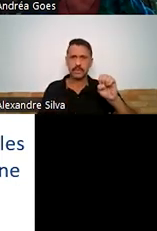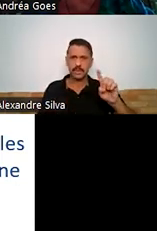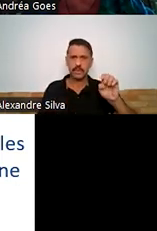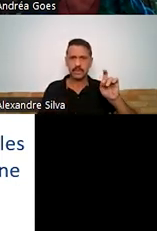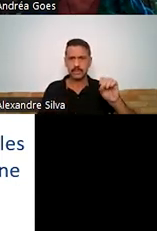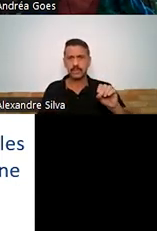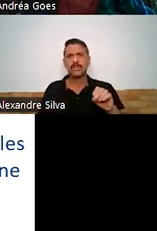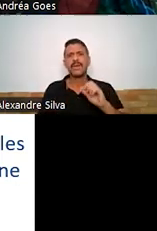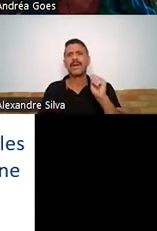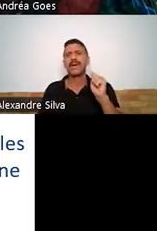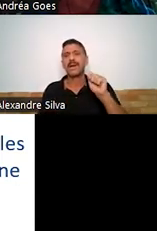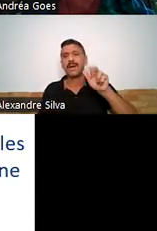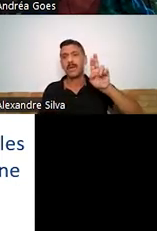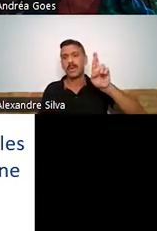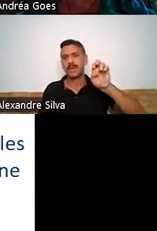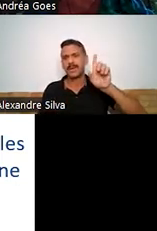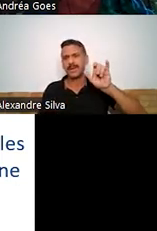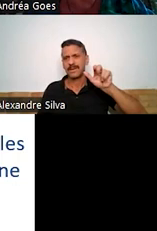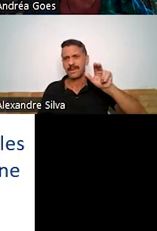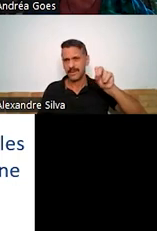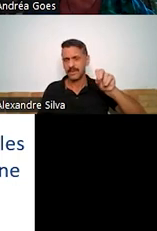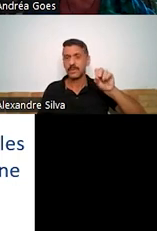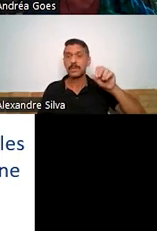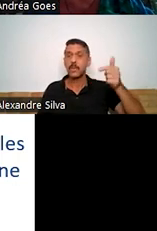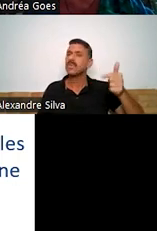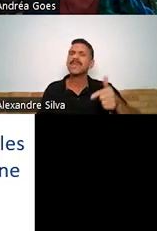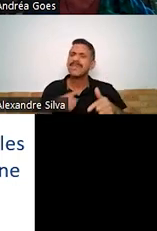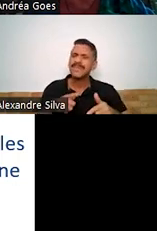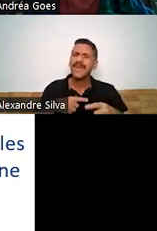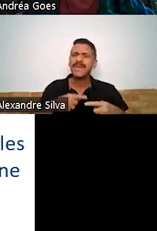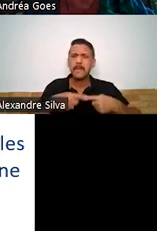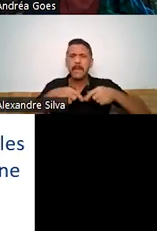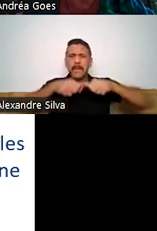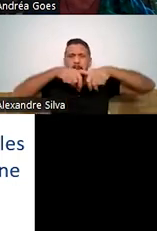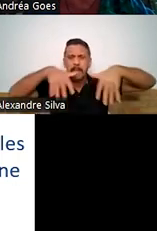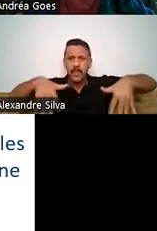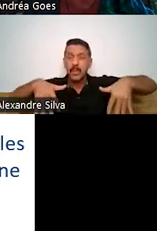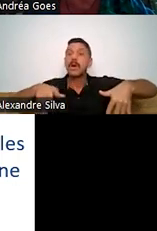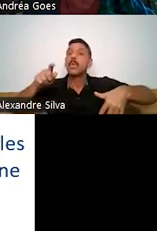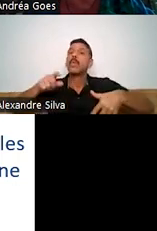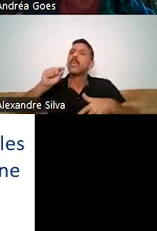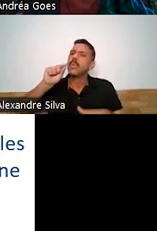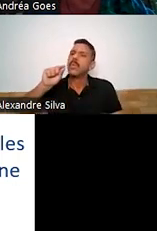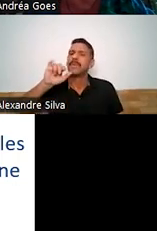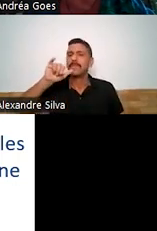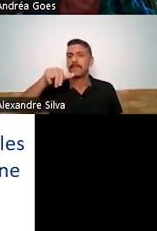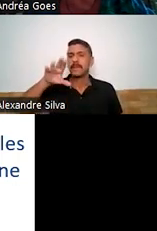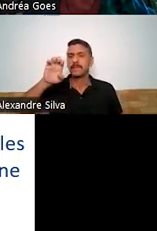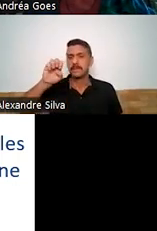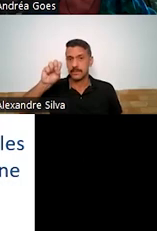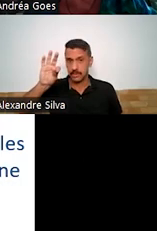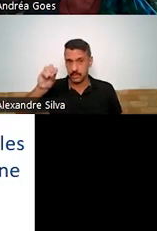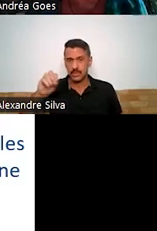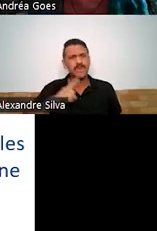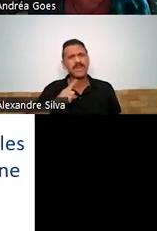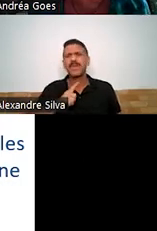Aureliano II. Então, a gente tem todas as possibilidades aqui. Incesto, como é aqui no final, na geração 6.